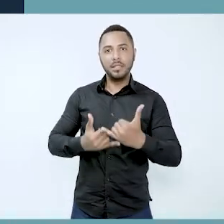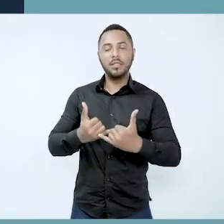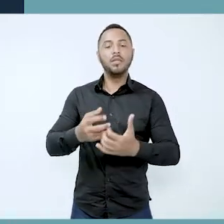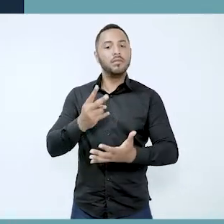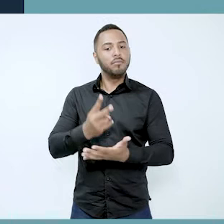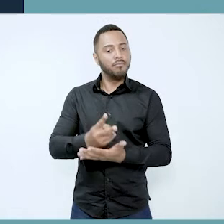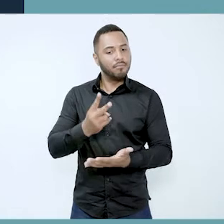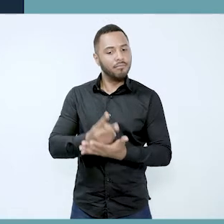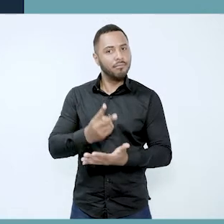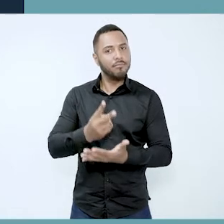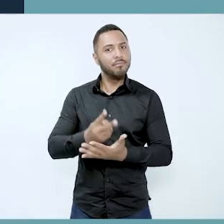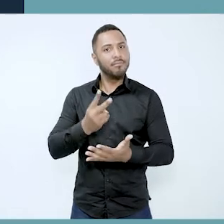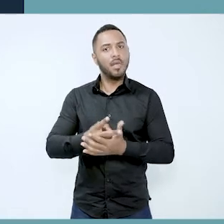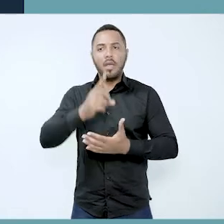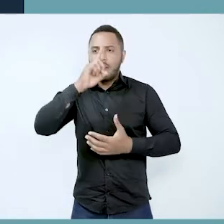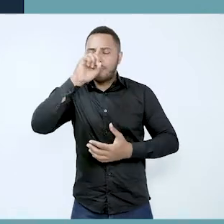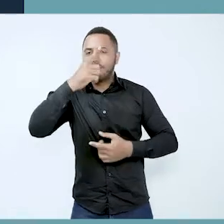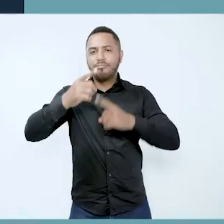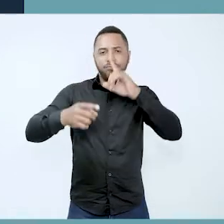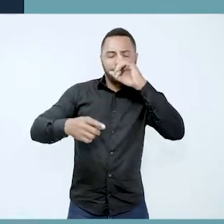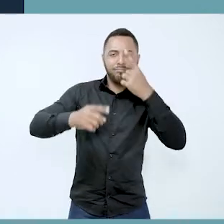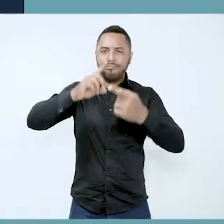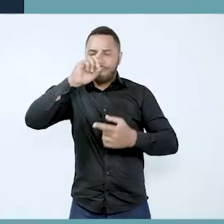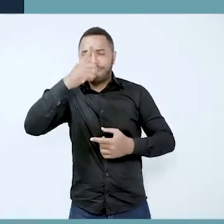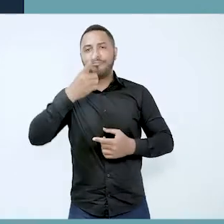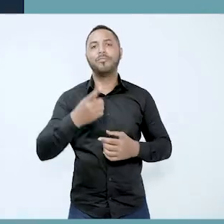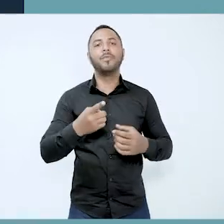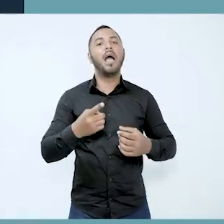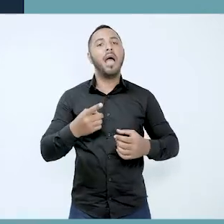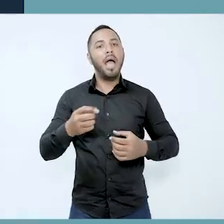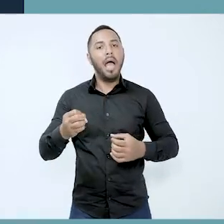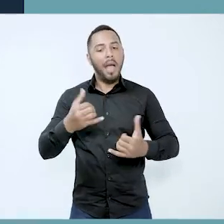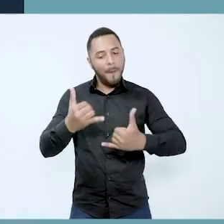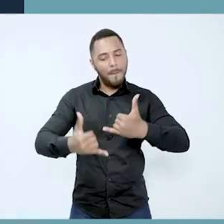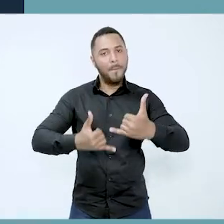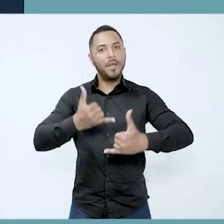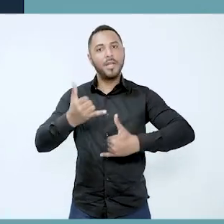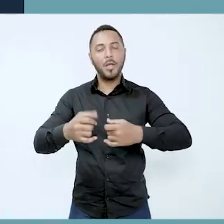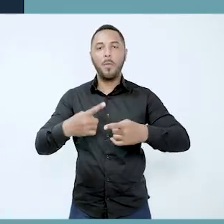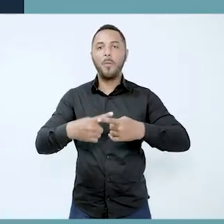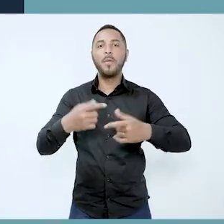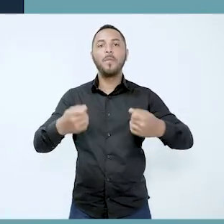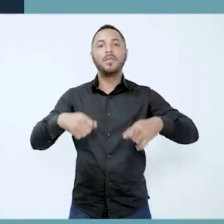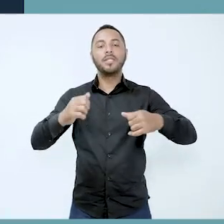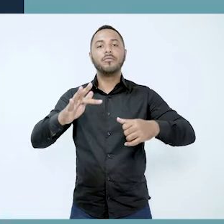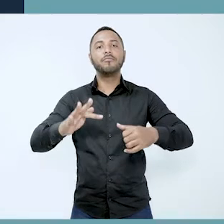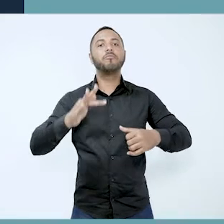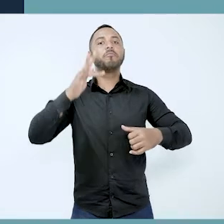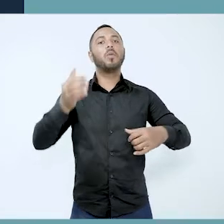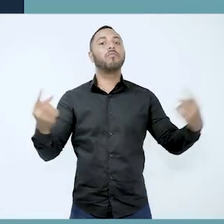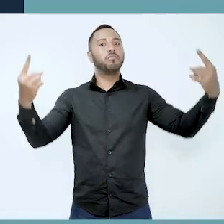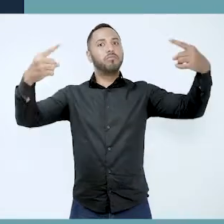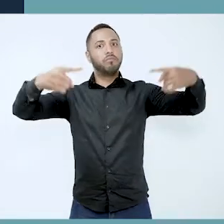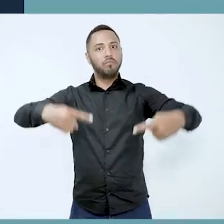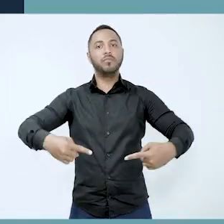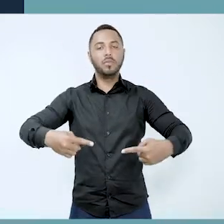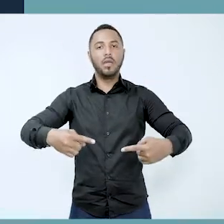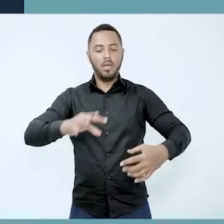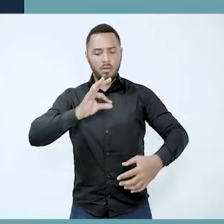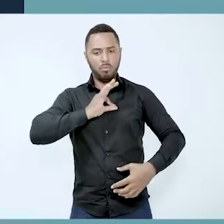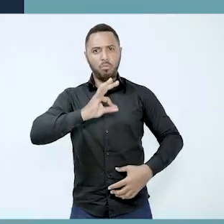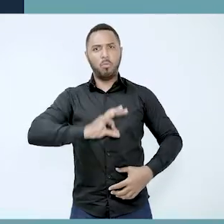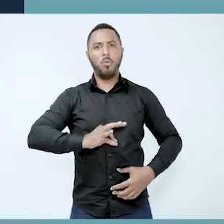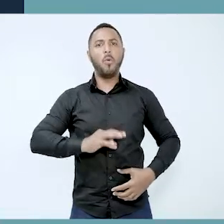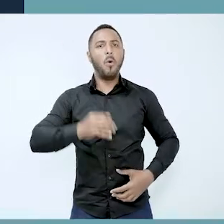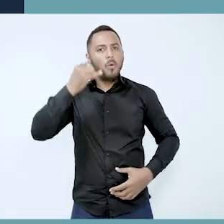nos dessemos por satisfeitos e considerássemos prontos e aprovados para as grandes competições pela frente.